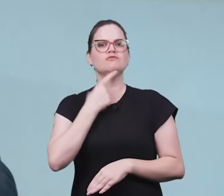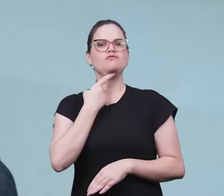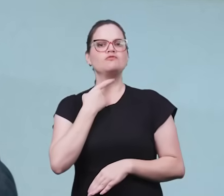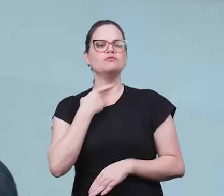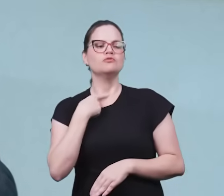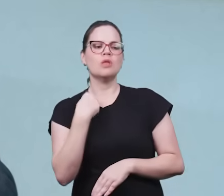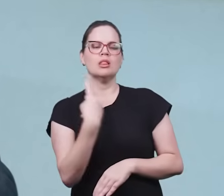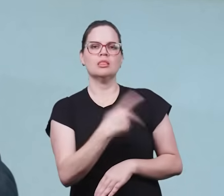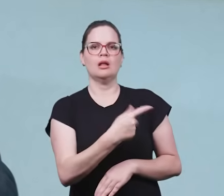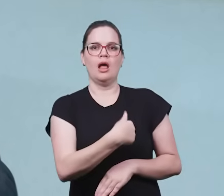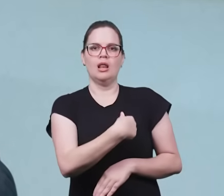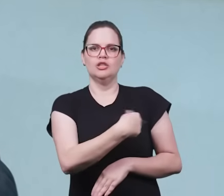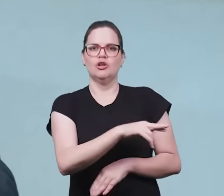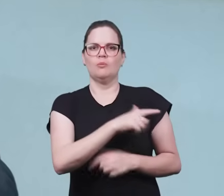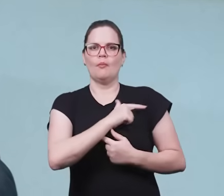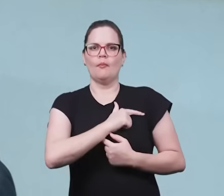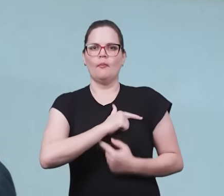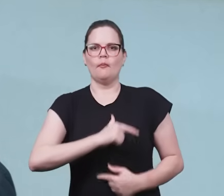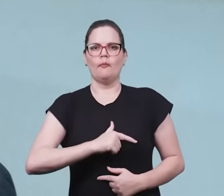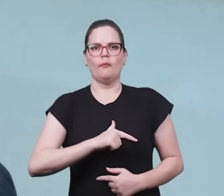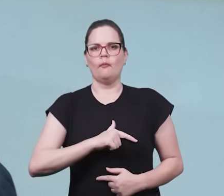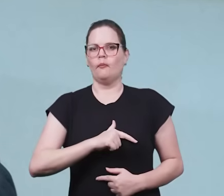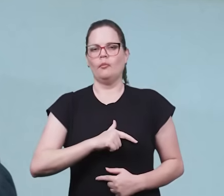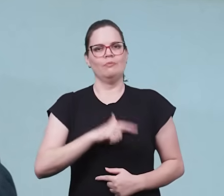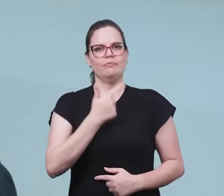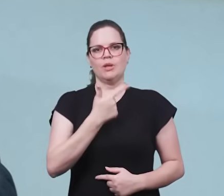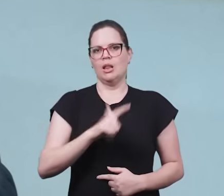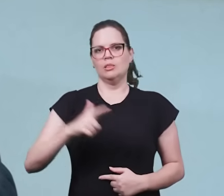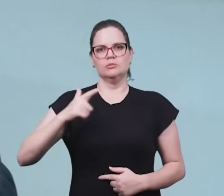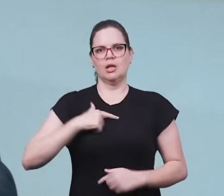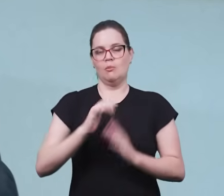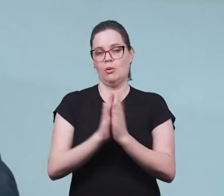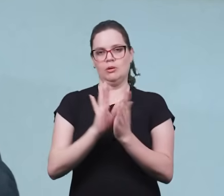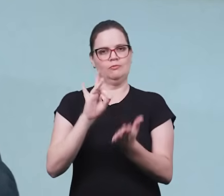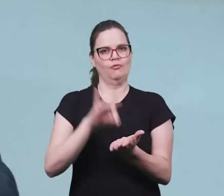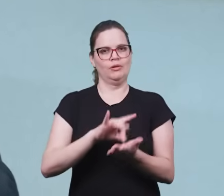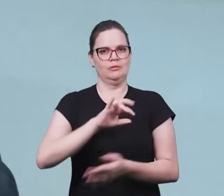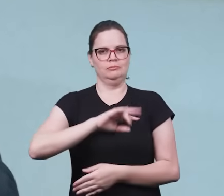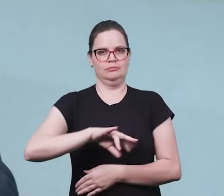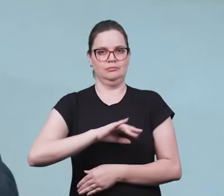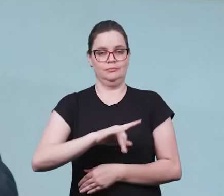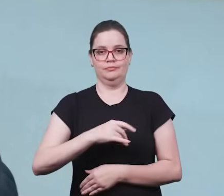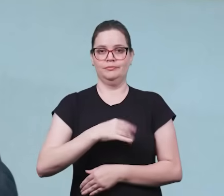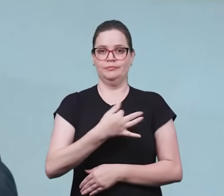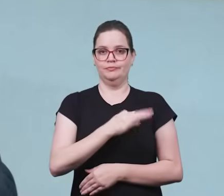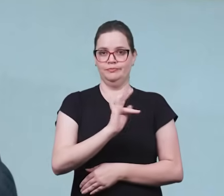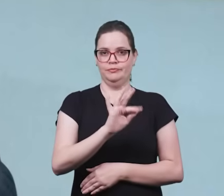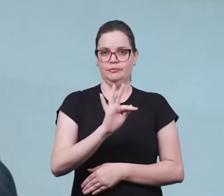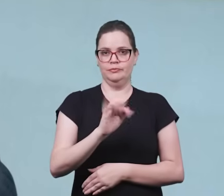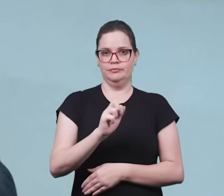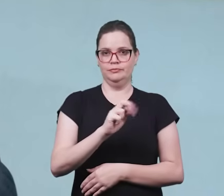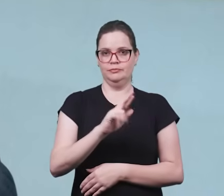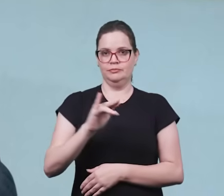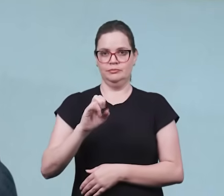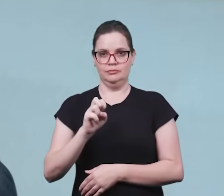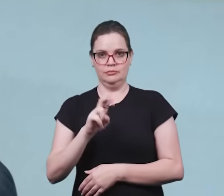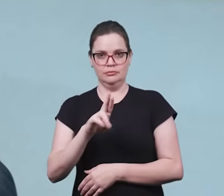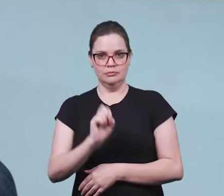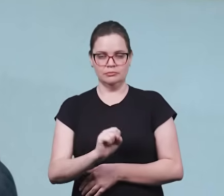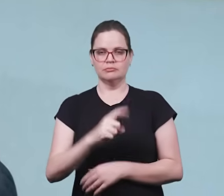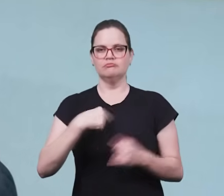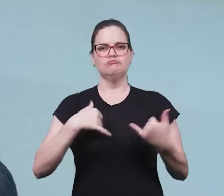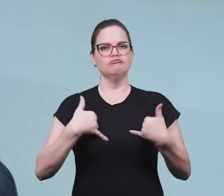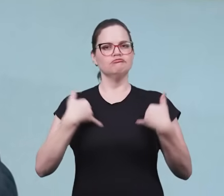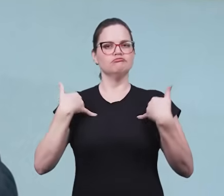religiosidade vazia, sem correspondência real. Os fariseus de sua época eram orgulhosos de sua